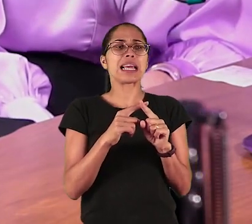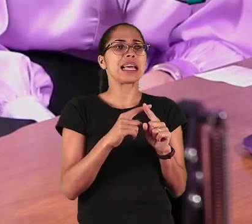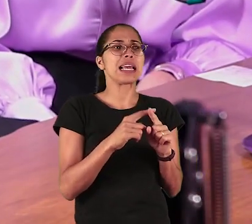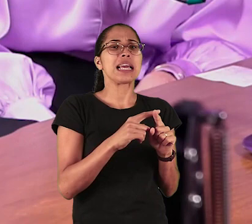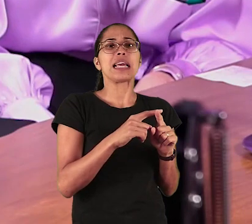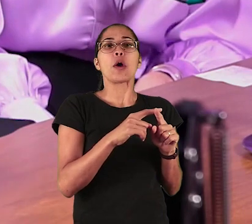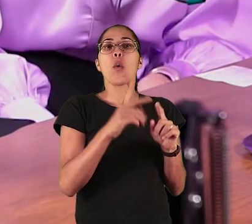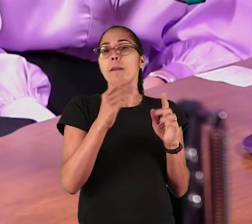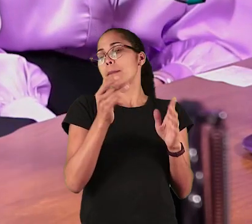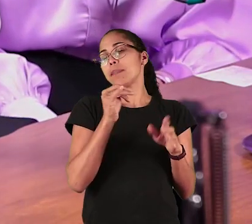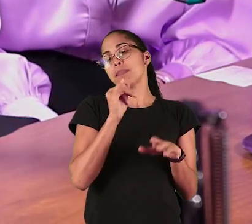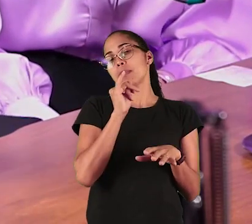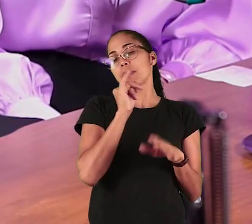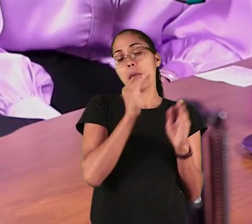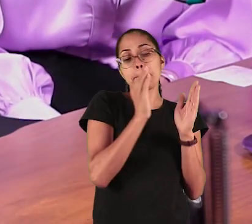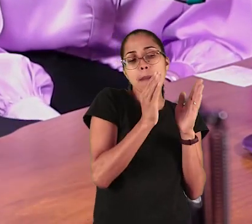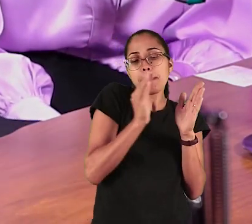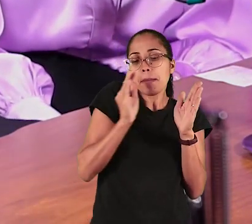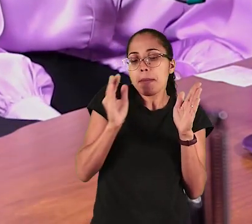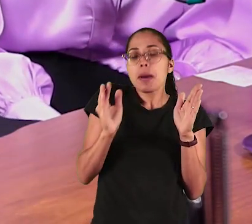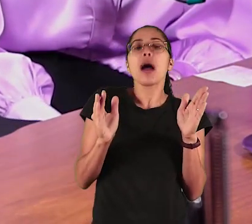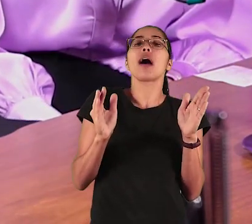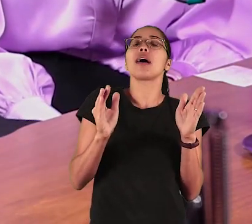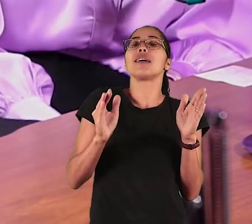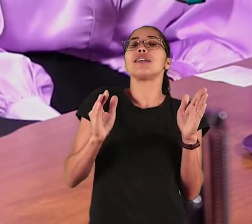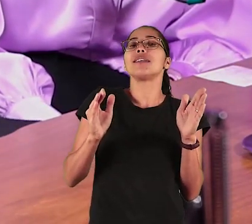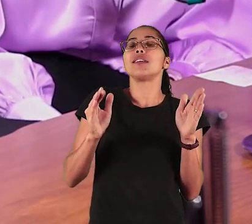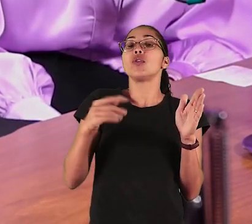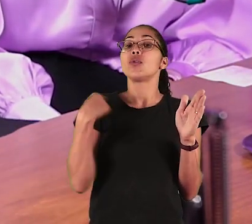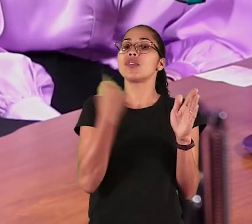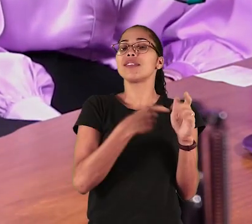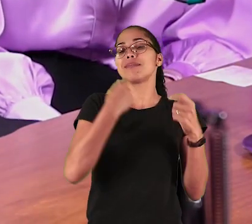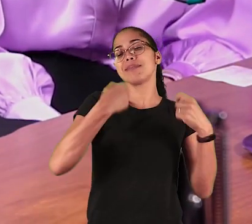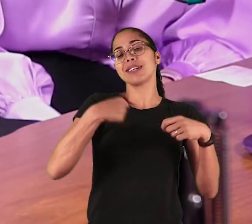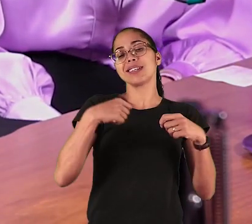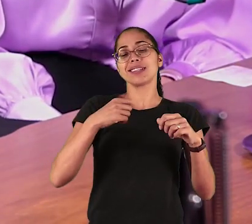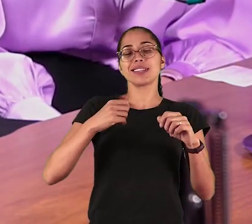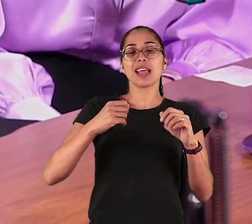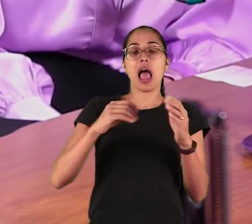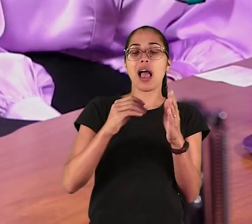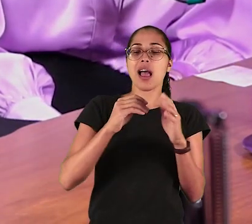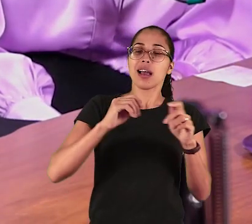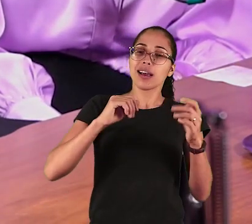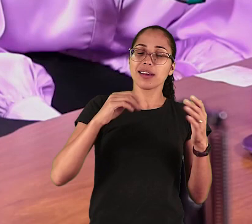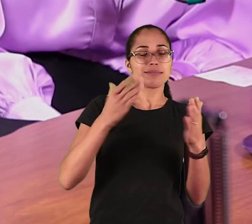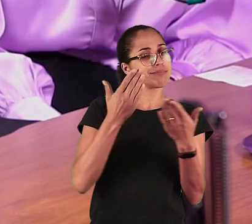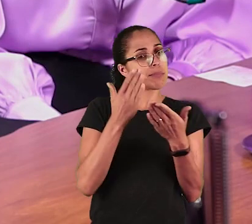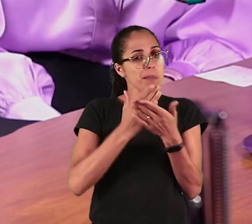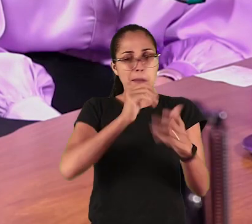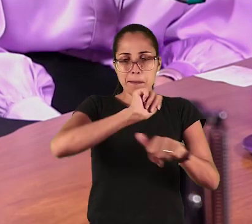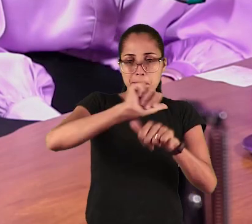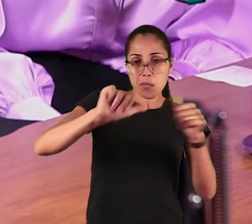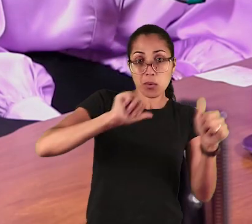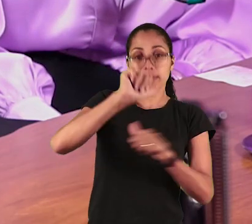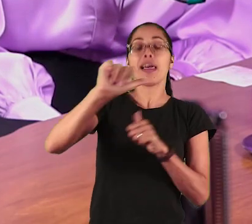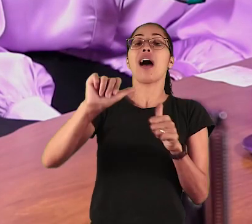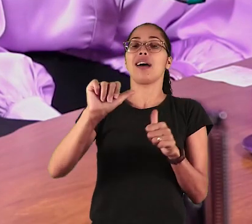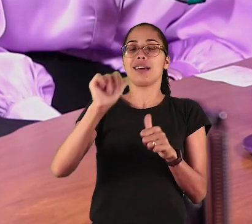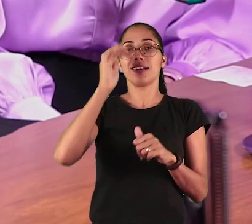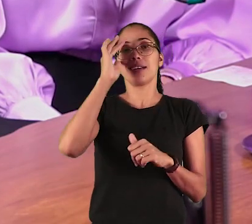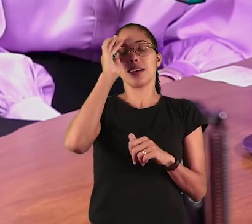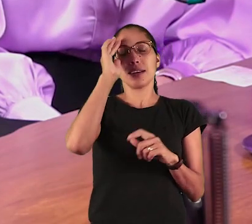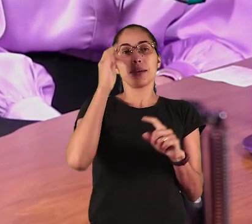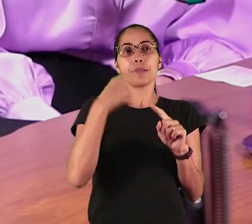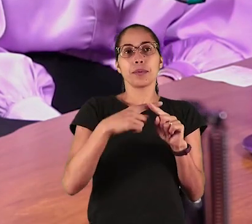sonhos tem que ser Aquele modelo padrão o modelo da Felicidade a gente está sempre quebrando e quando você estava falando isso eu pensei muito na minha história